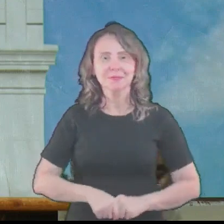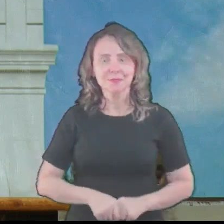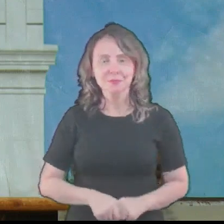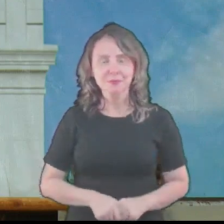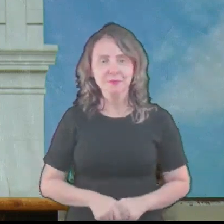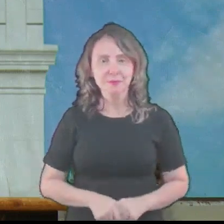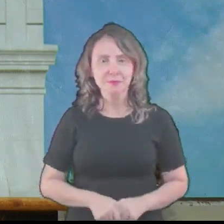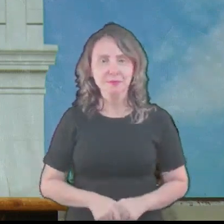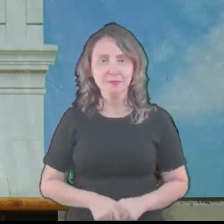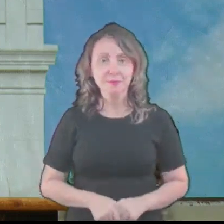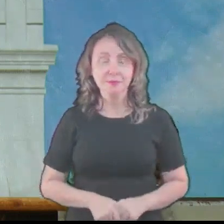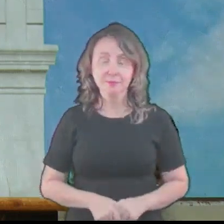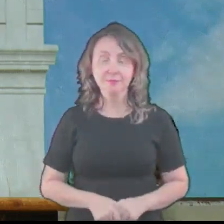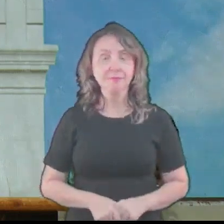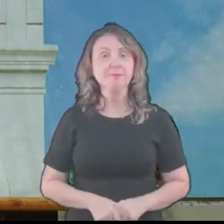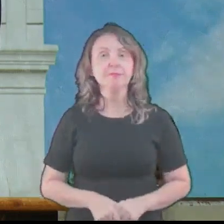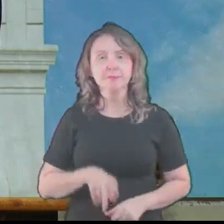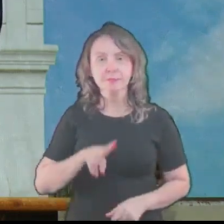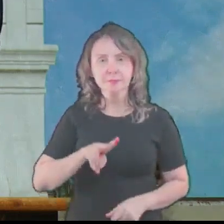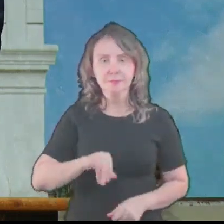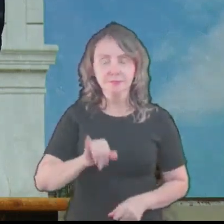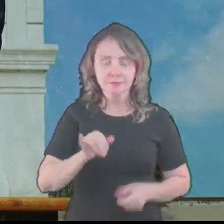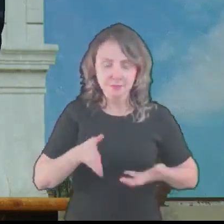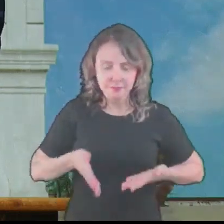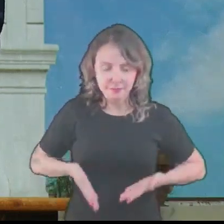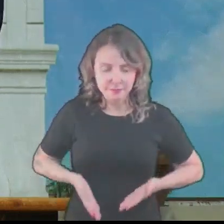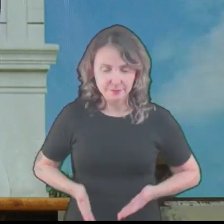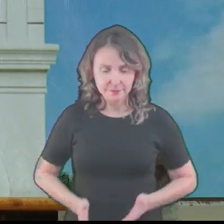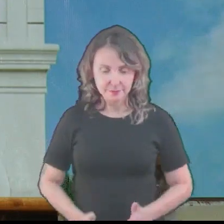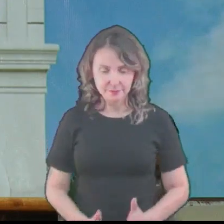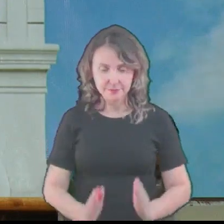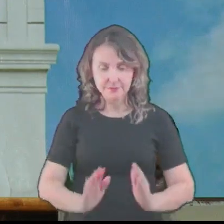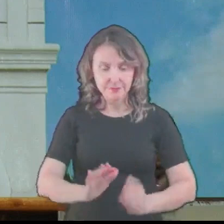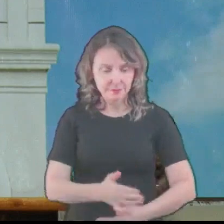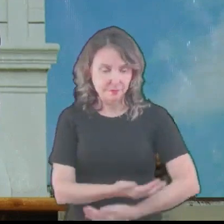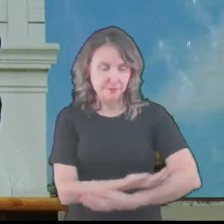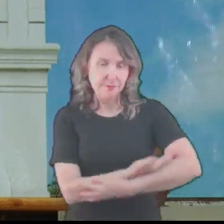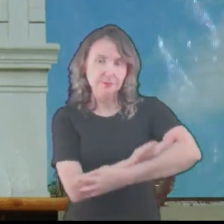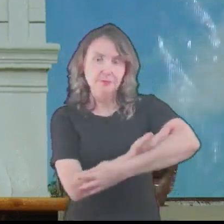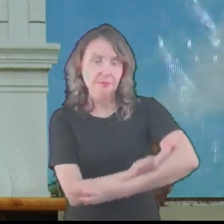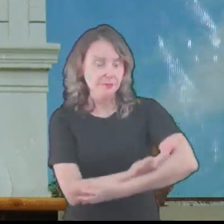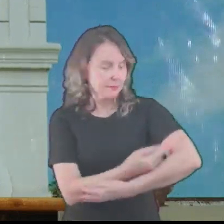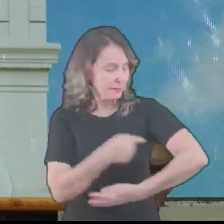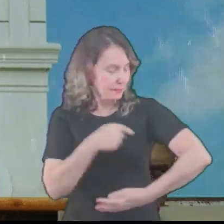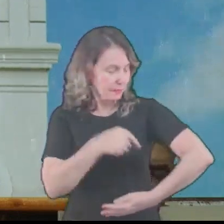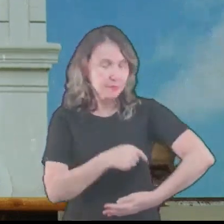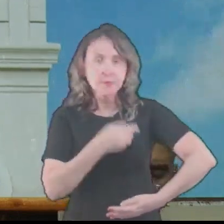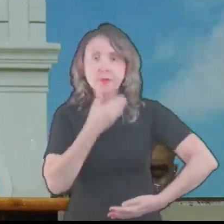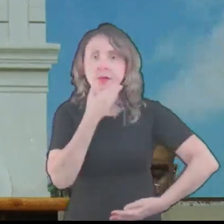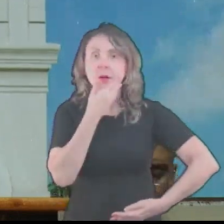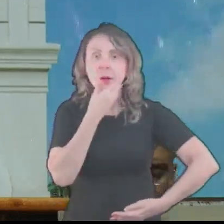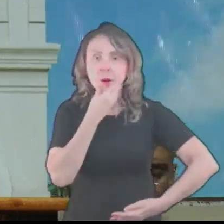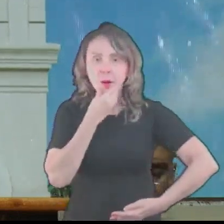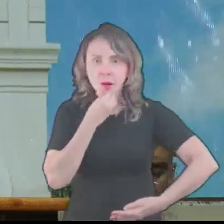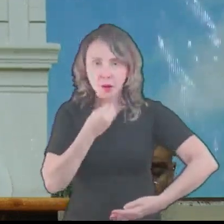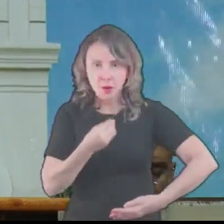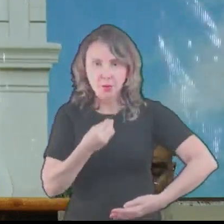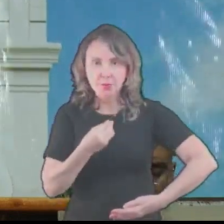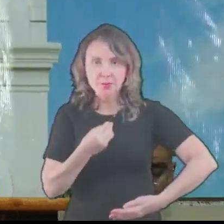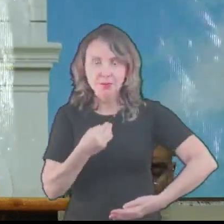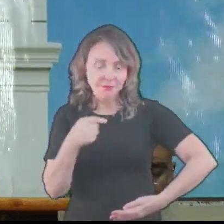E esta criança vai nascer. O menino vai nascer. Um